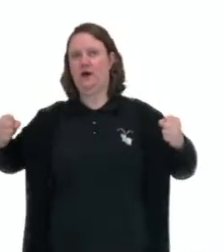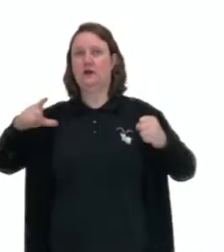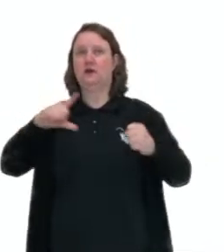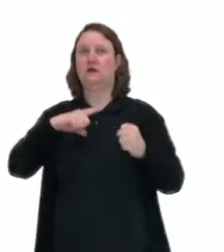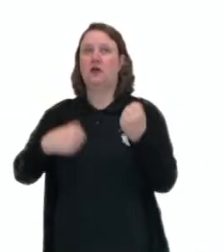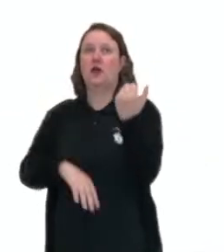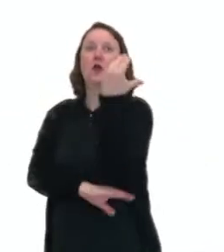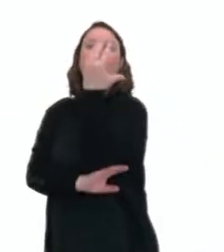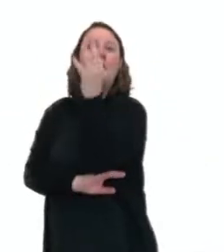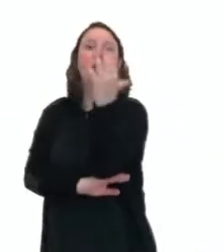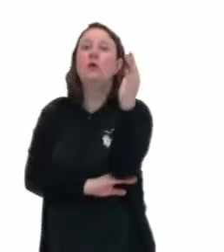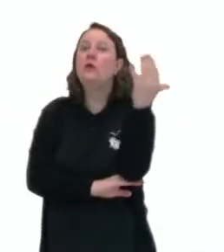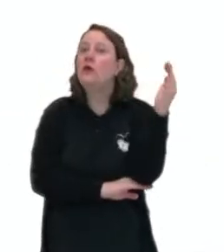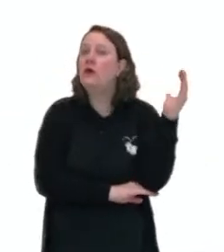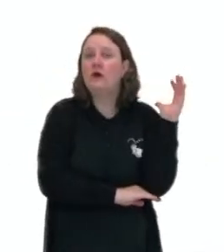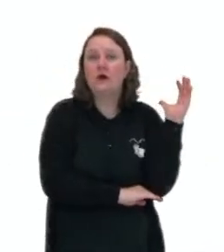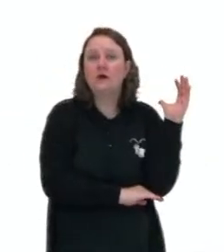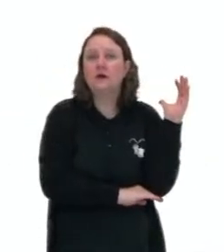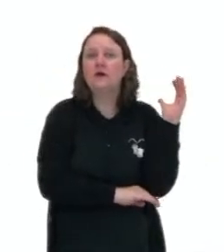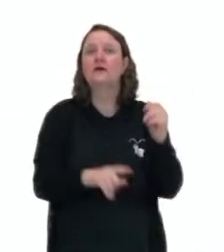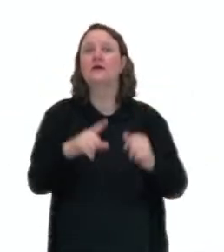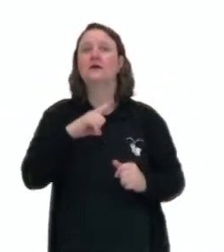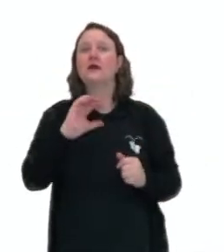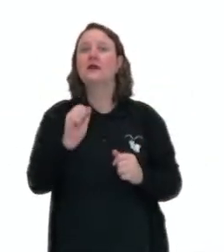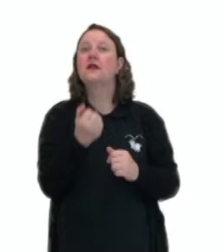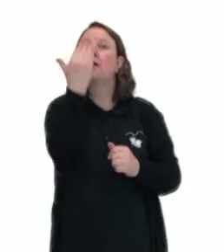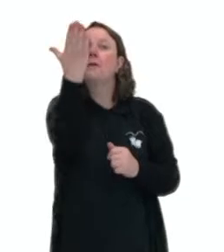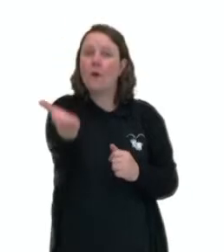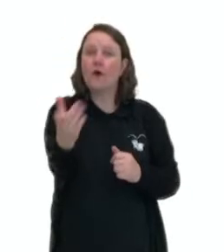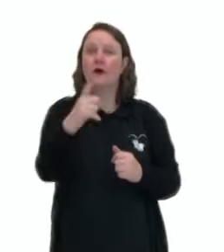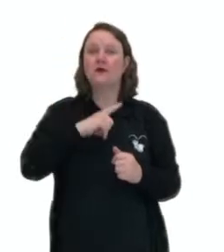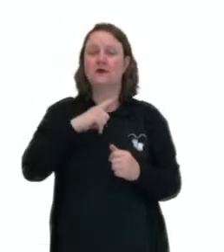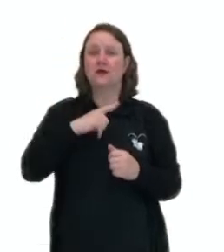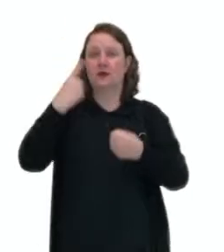bosque, logo lá depois tem uma cidade.